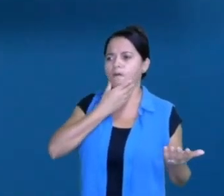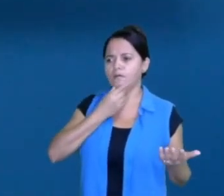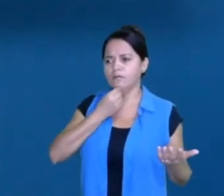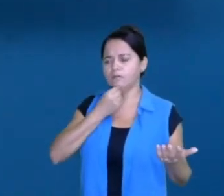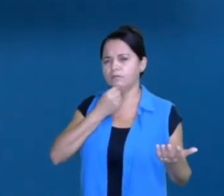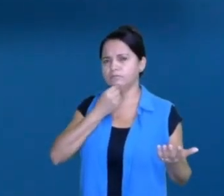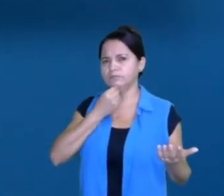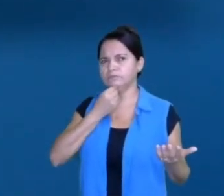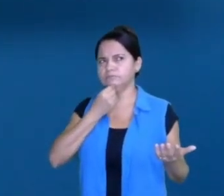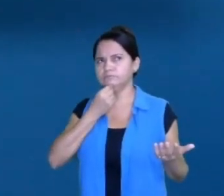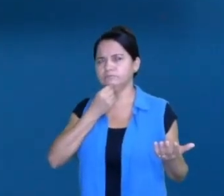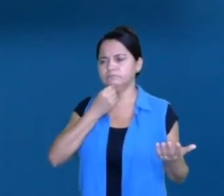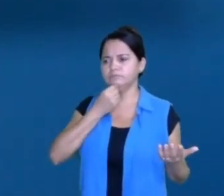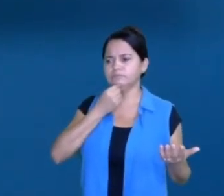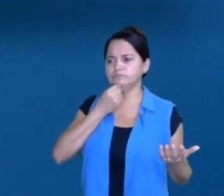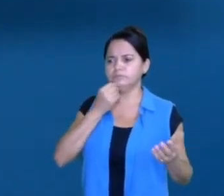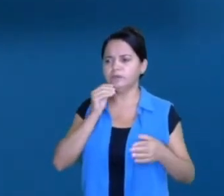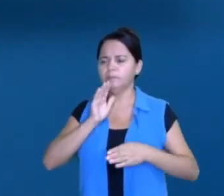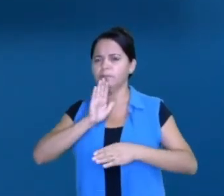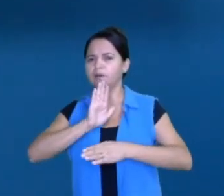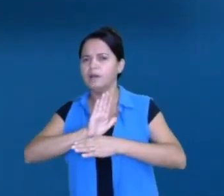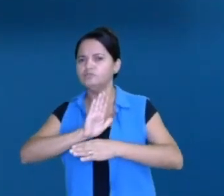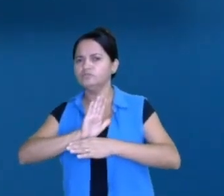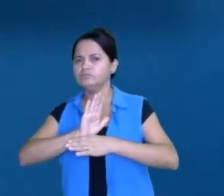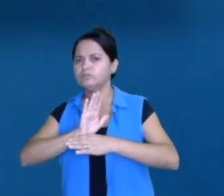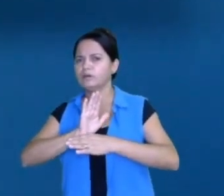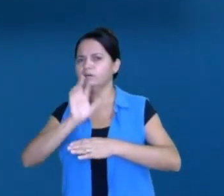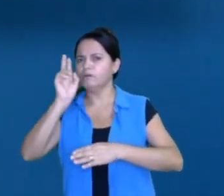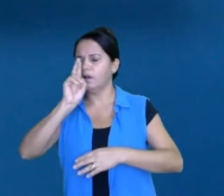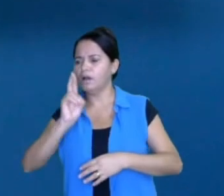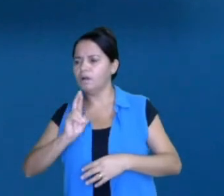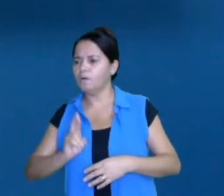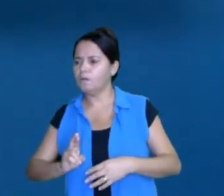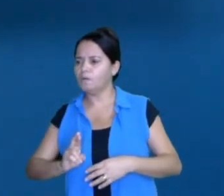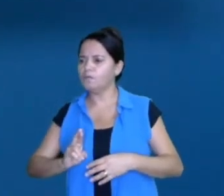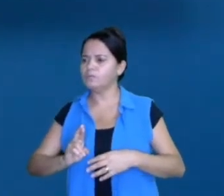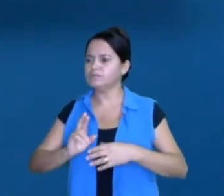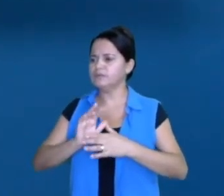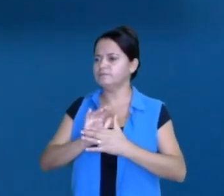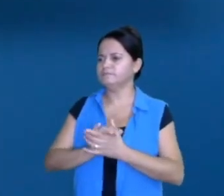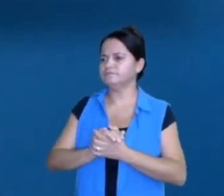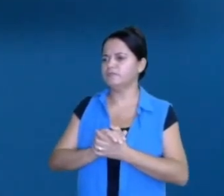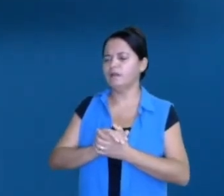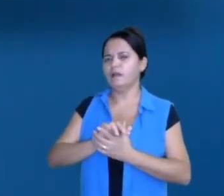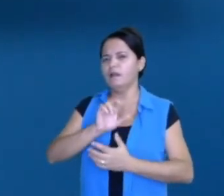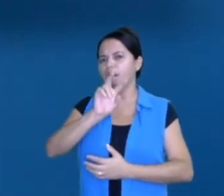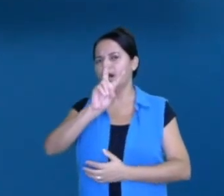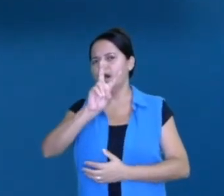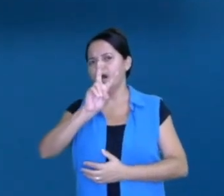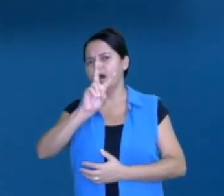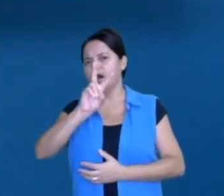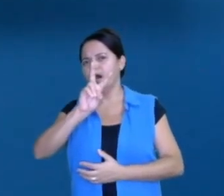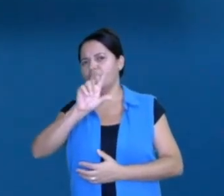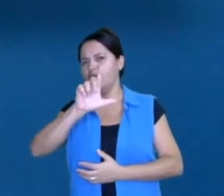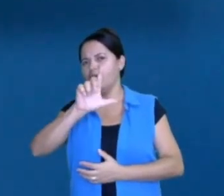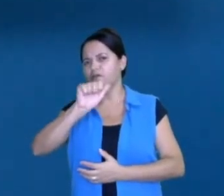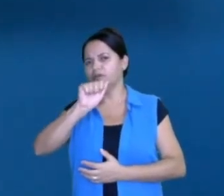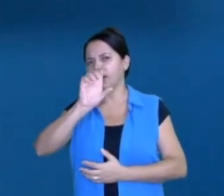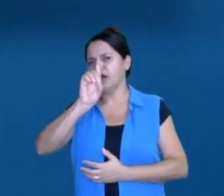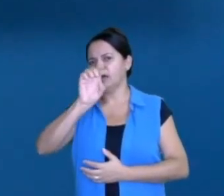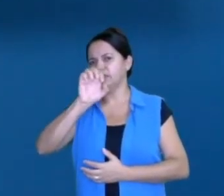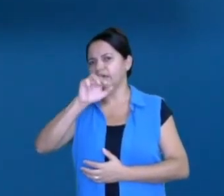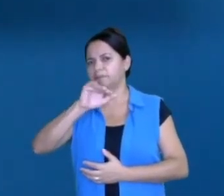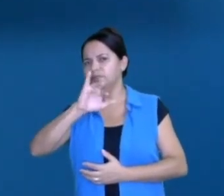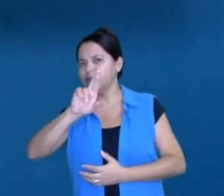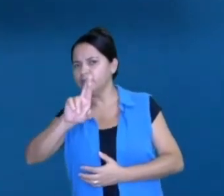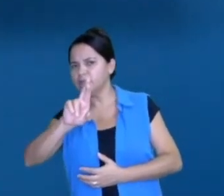em importância na Rússia, porque ele levava para a população tudo o que fosse